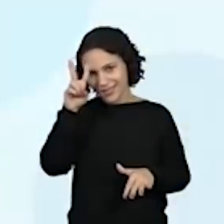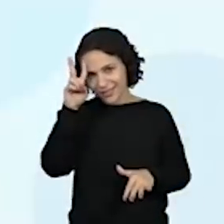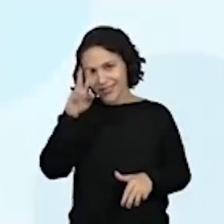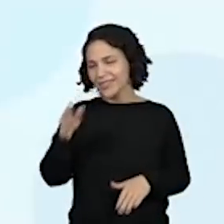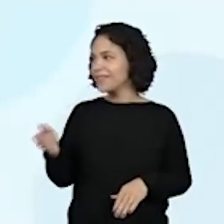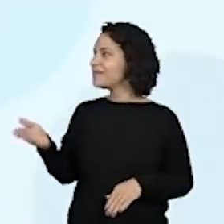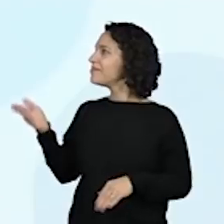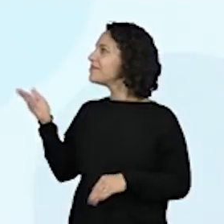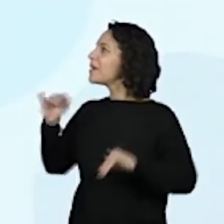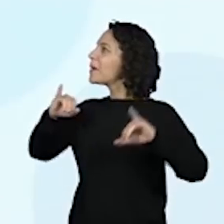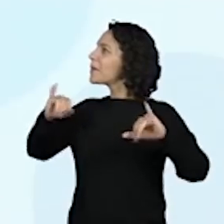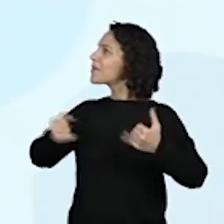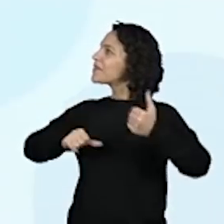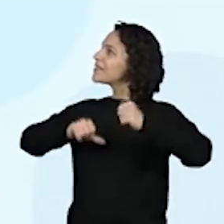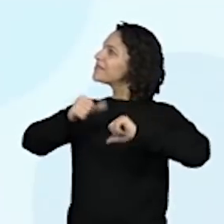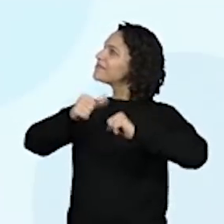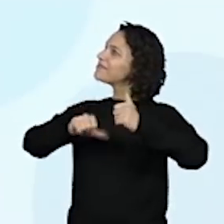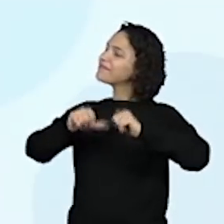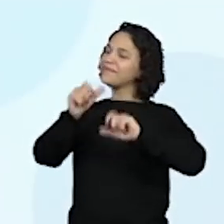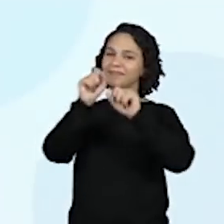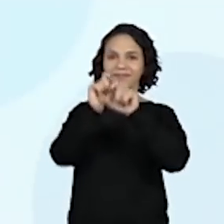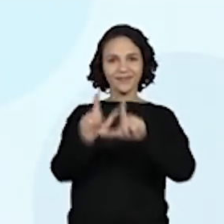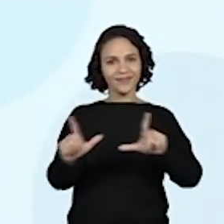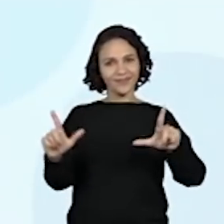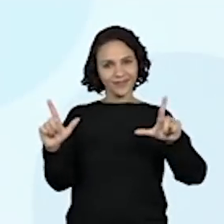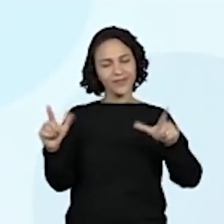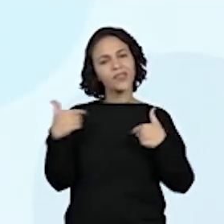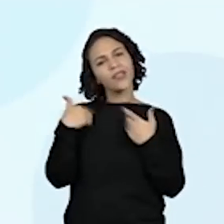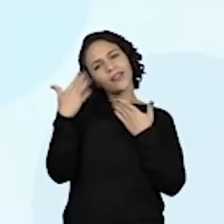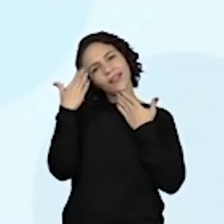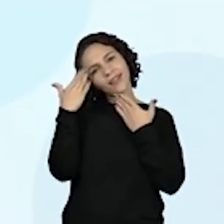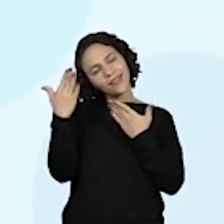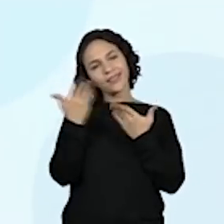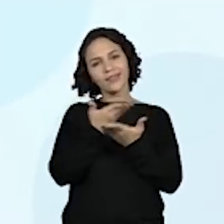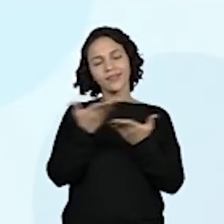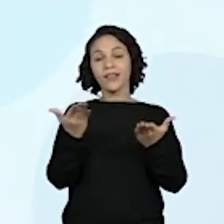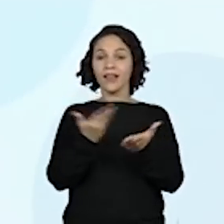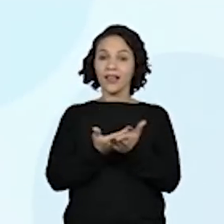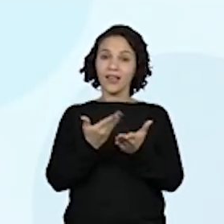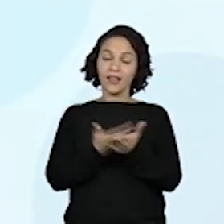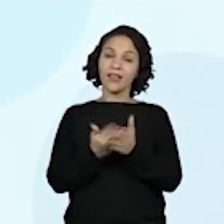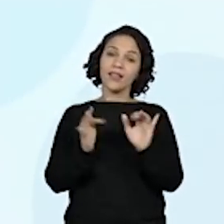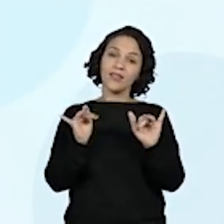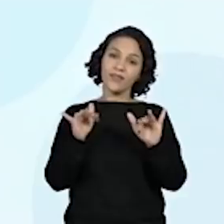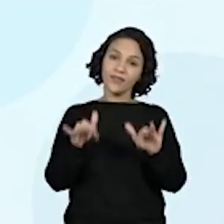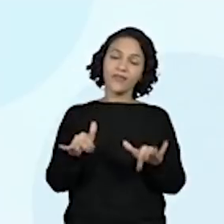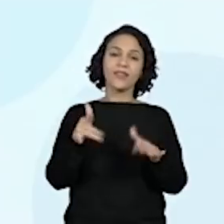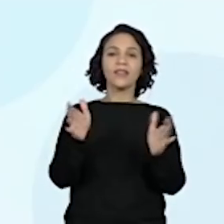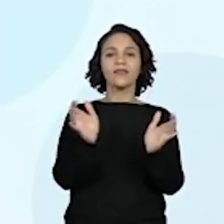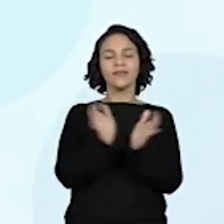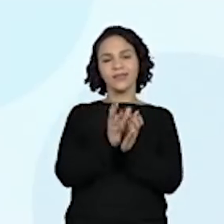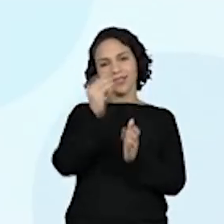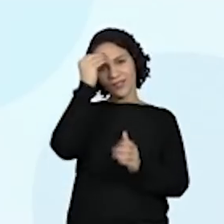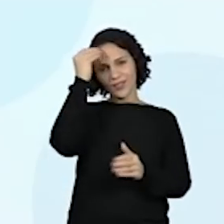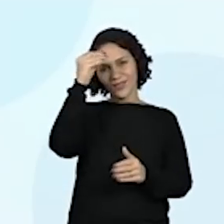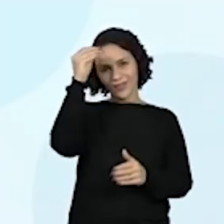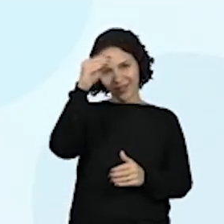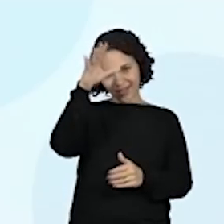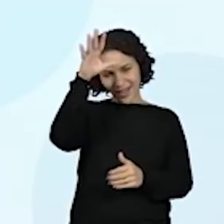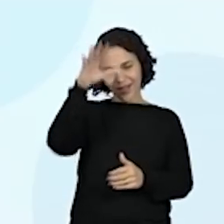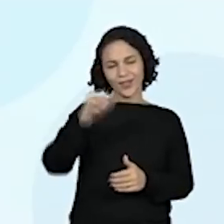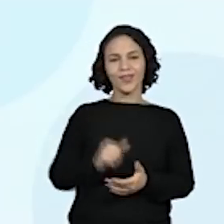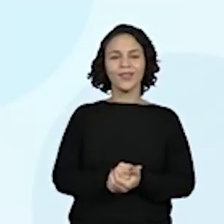tem a avaliação aqui na tela. Eu quero agradecer no final dessa aula, que já se encerrou, a turma do Oráculo,